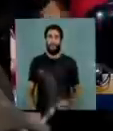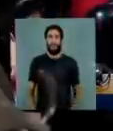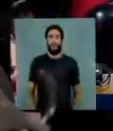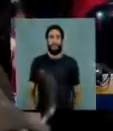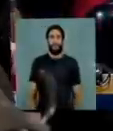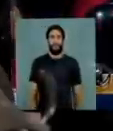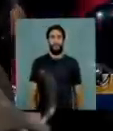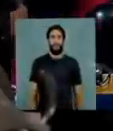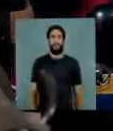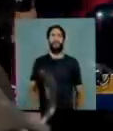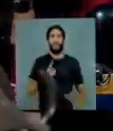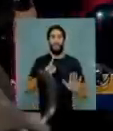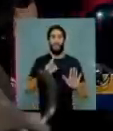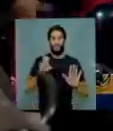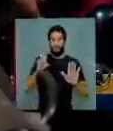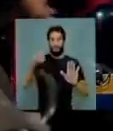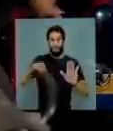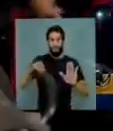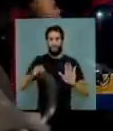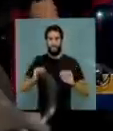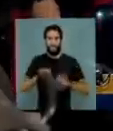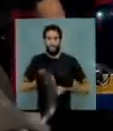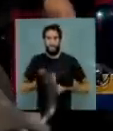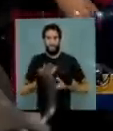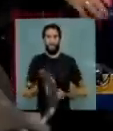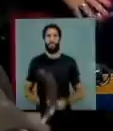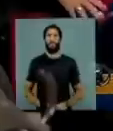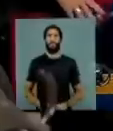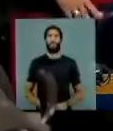tem cinco minutos Deputado pode falar